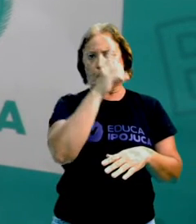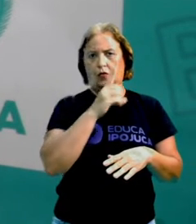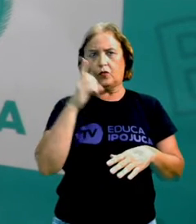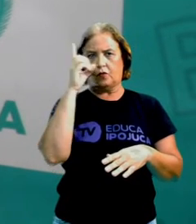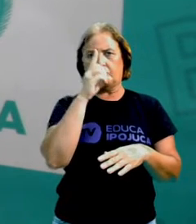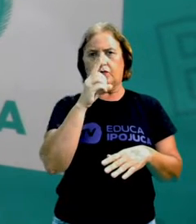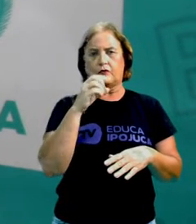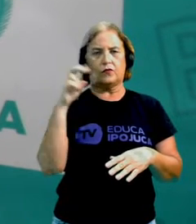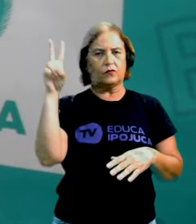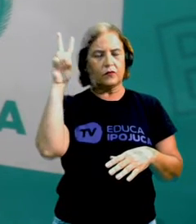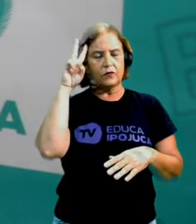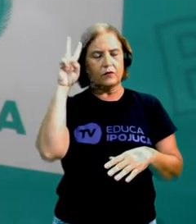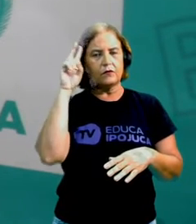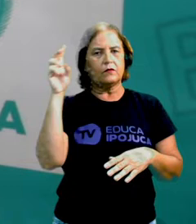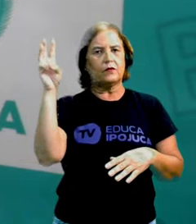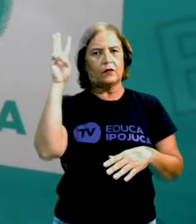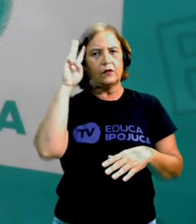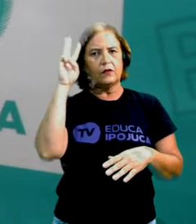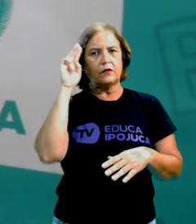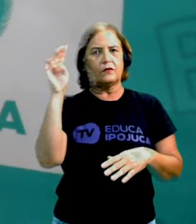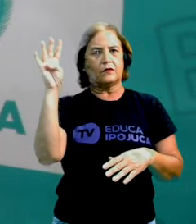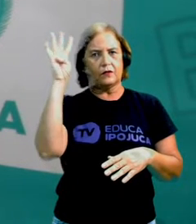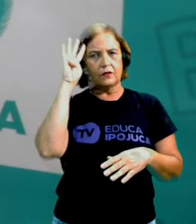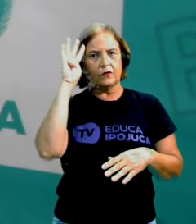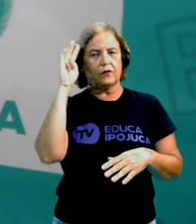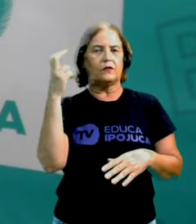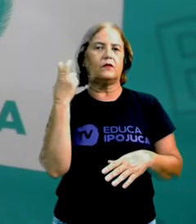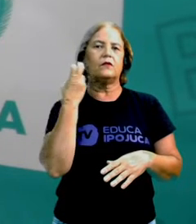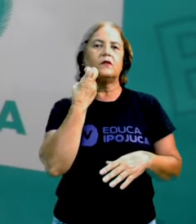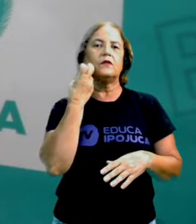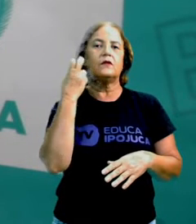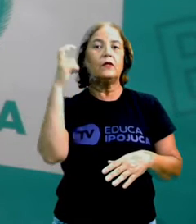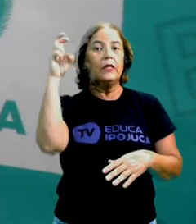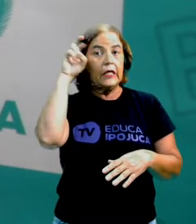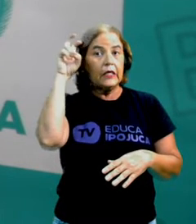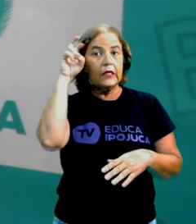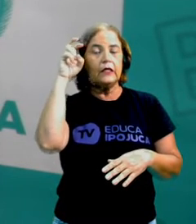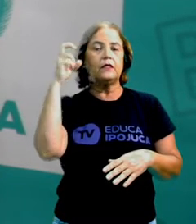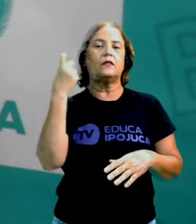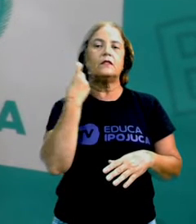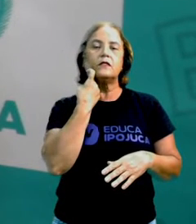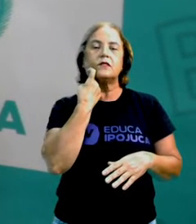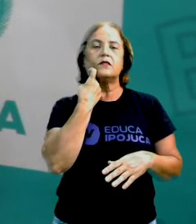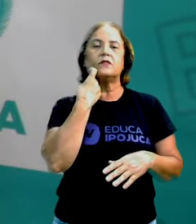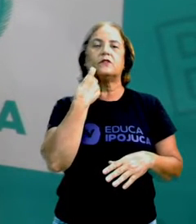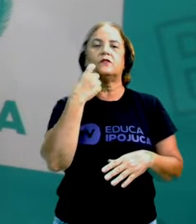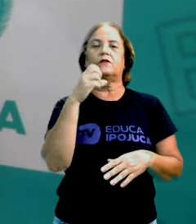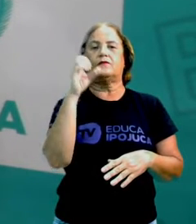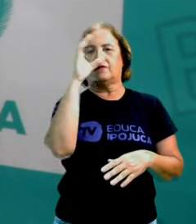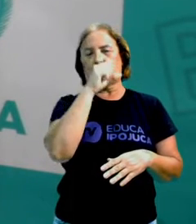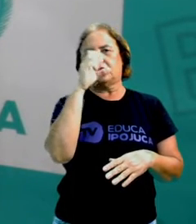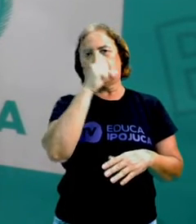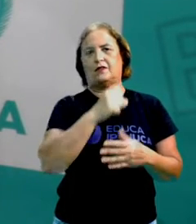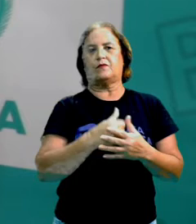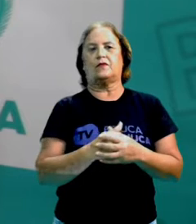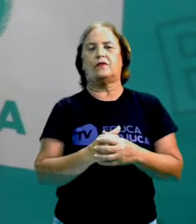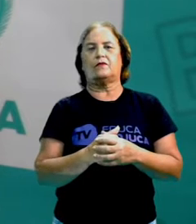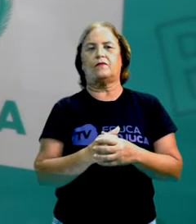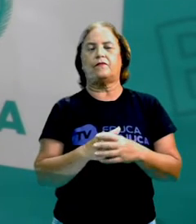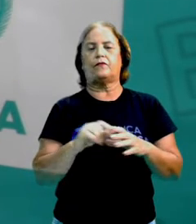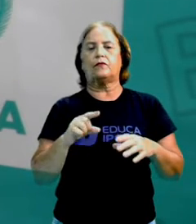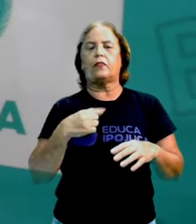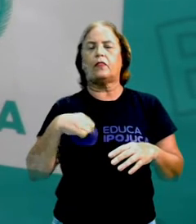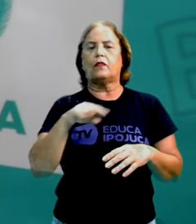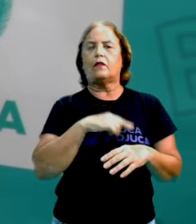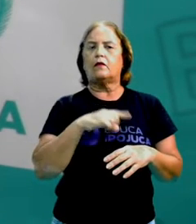segunda terça quarta quinta sexta e sábado nós temos